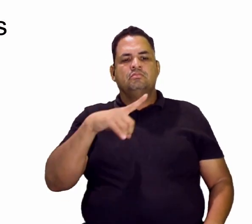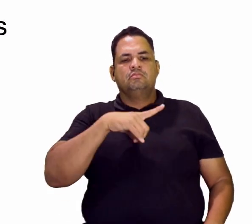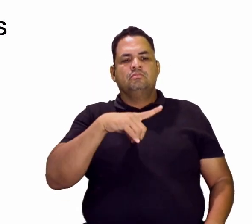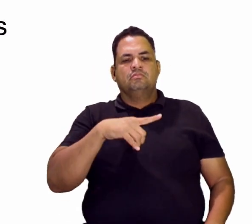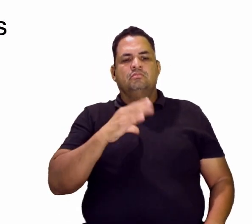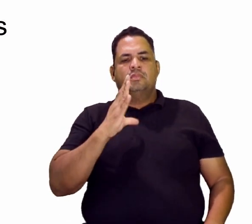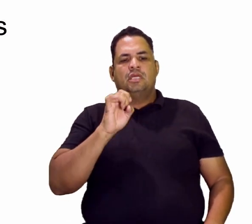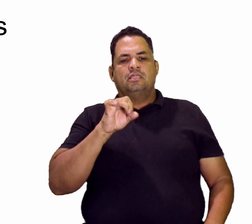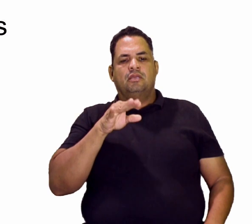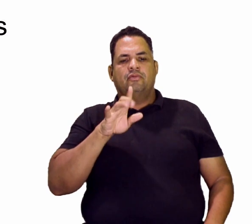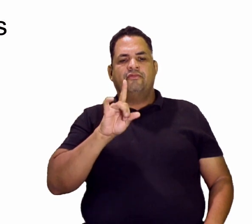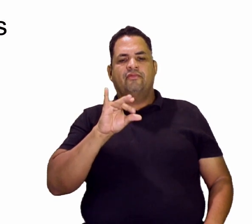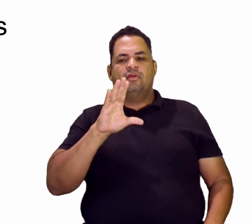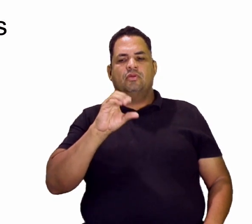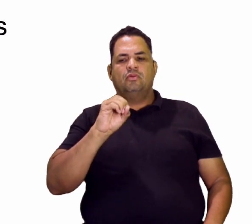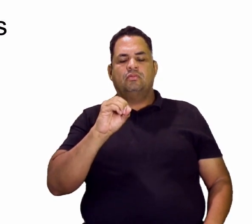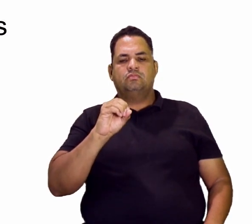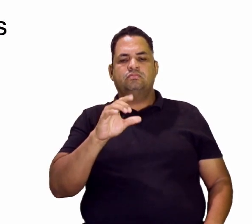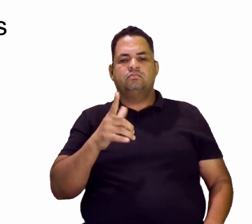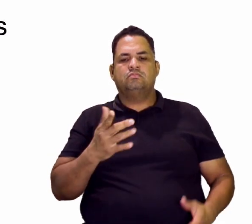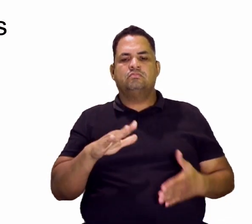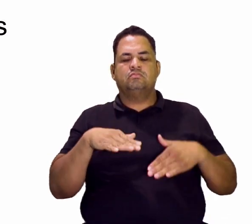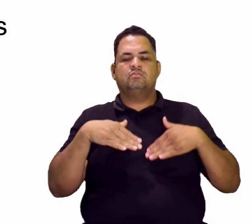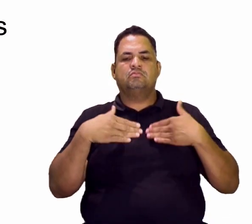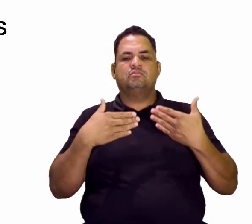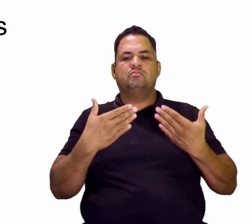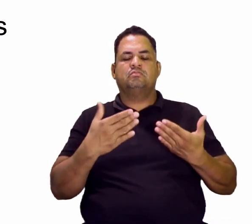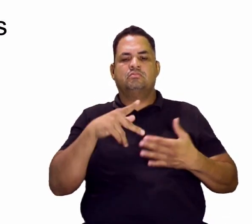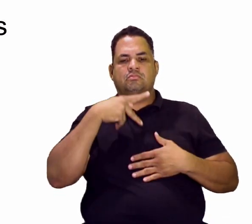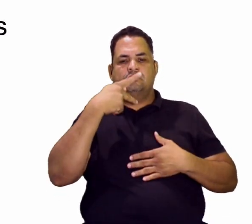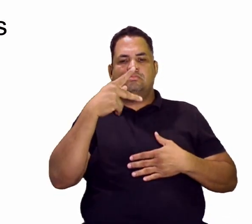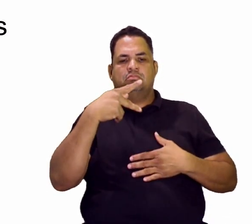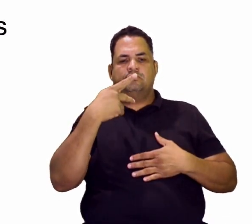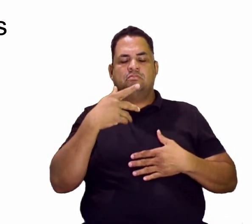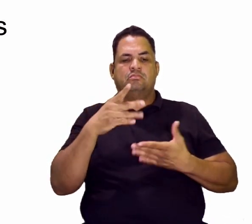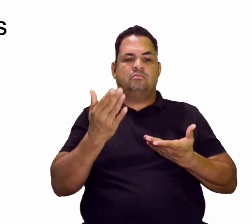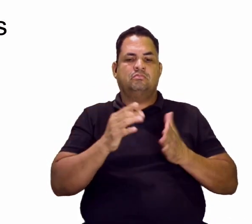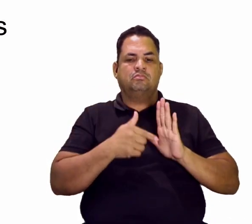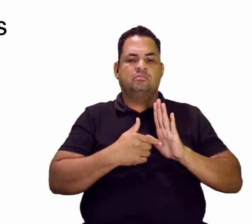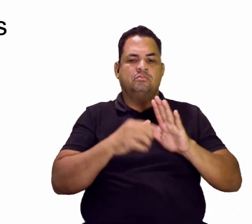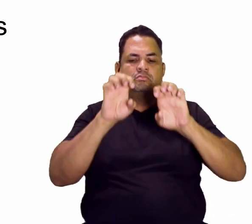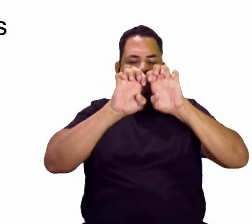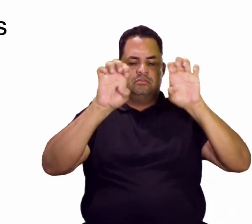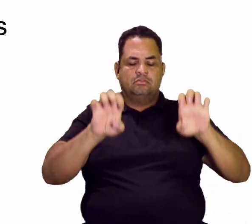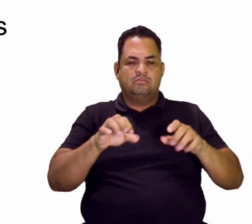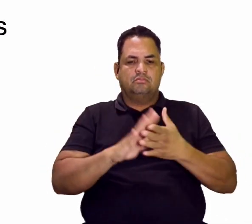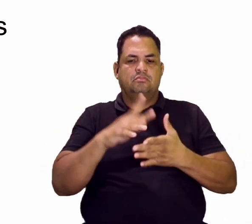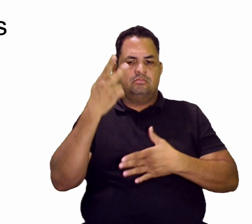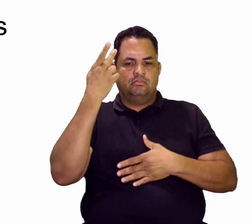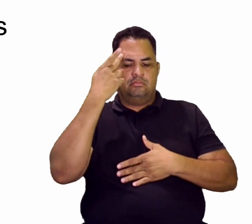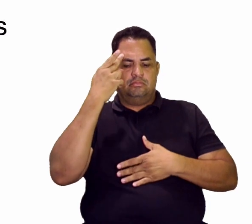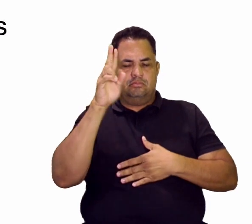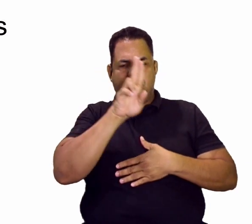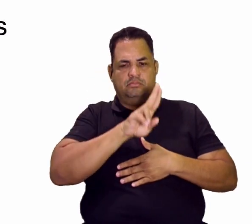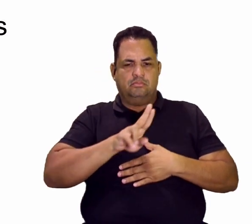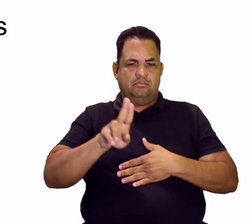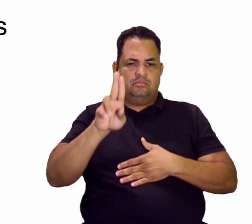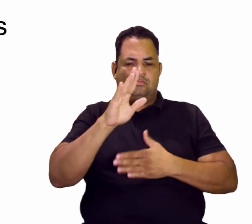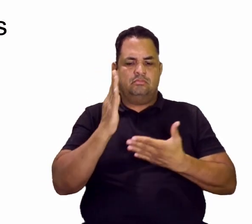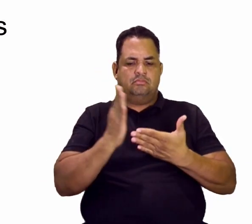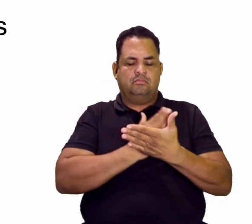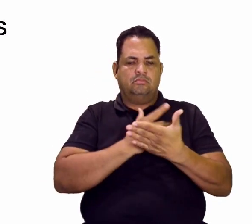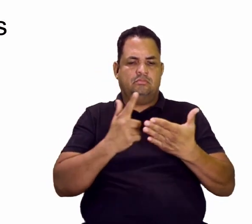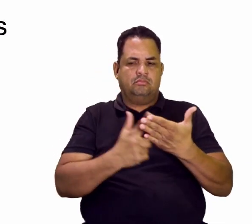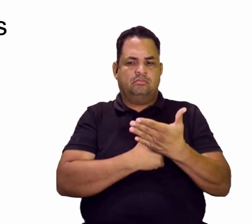o bacteriófago, que quando a gente vai falar sobre os vírus, a gente vai mostrar a estrutura, a gente normalmente utiliza os livros,